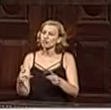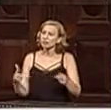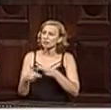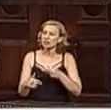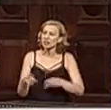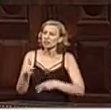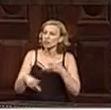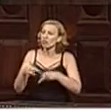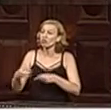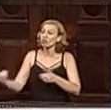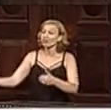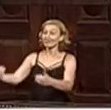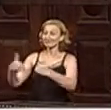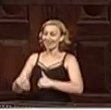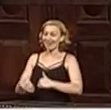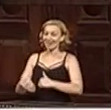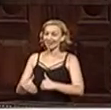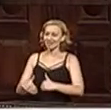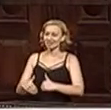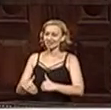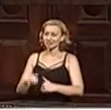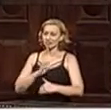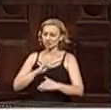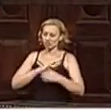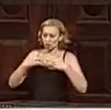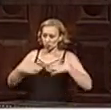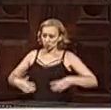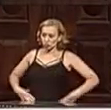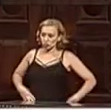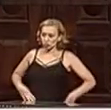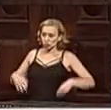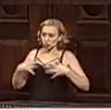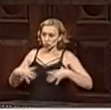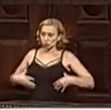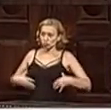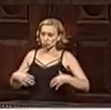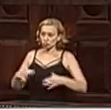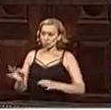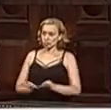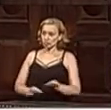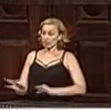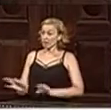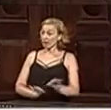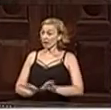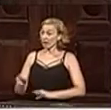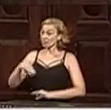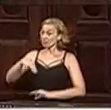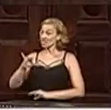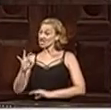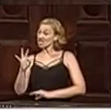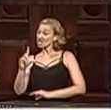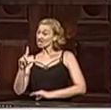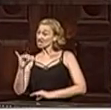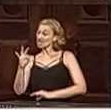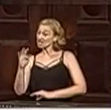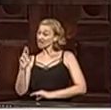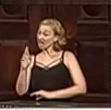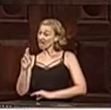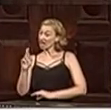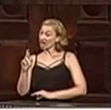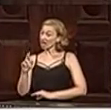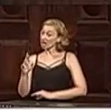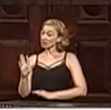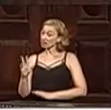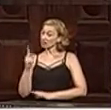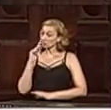militares com fardamento e colete à prova de bala. Foi isso que nós vimos aqui. Como se